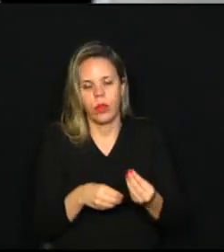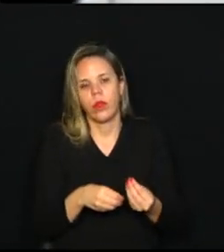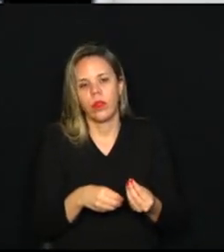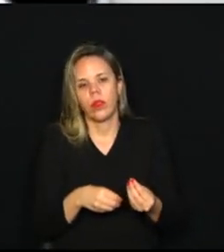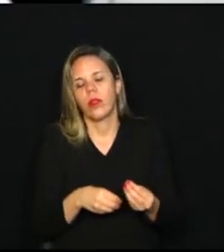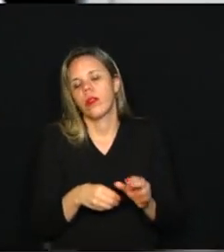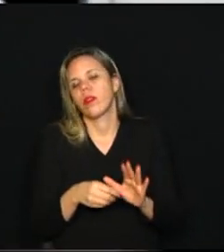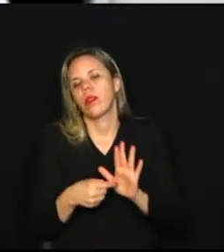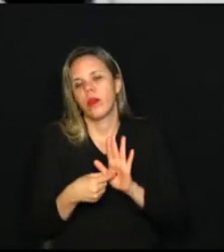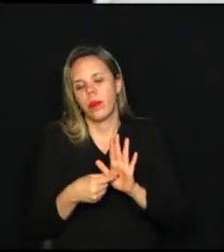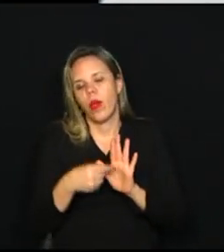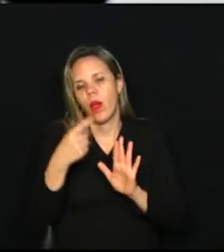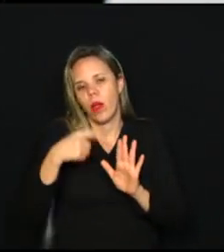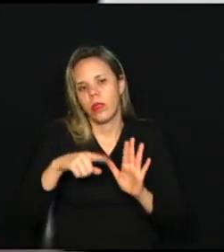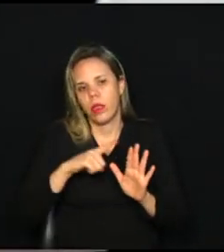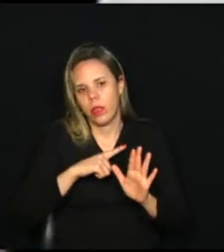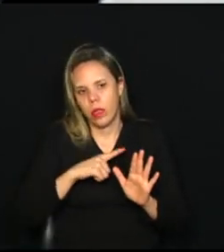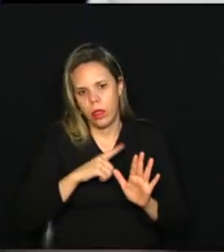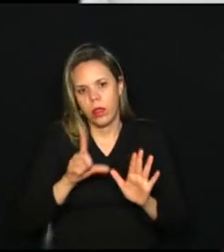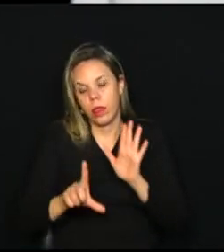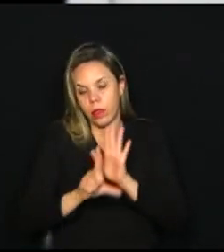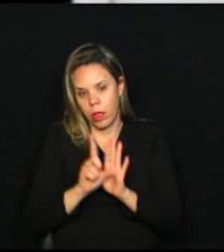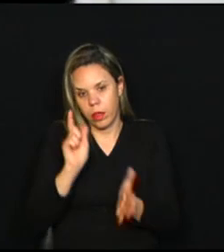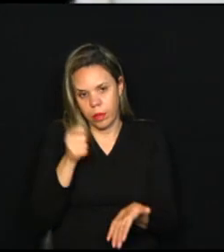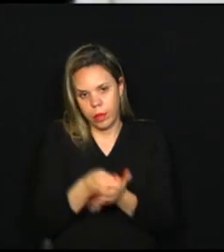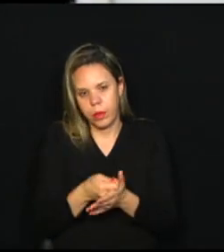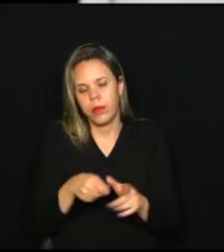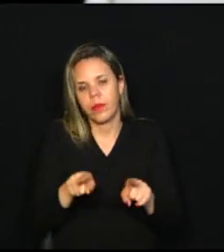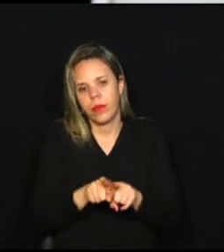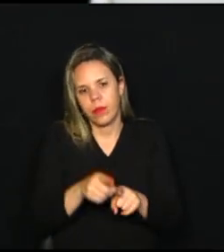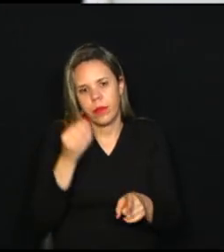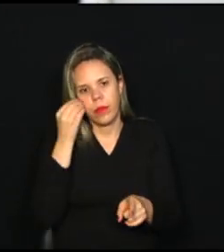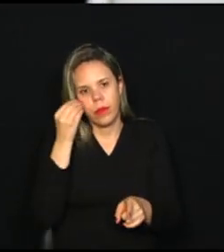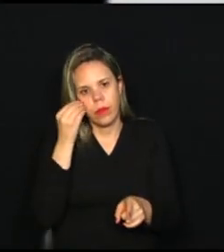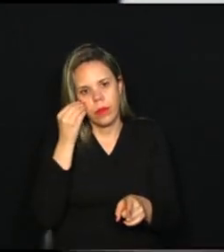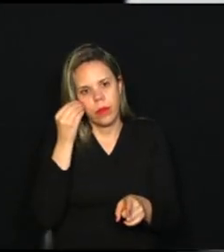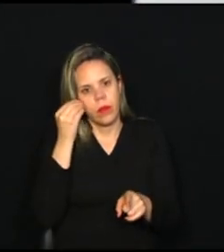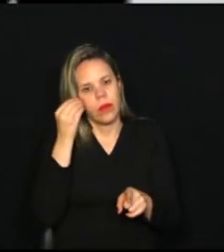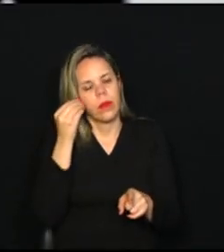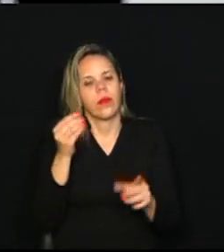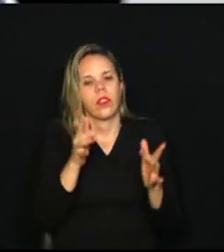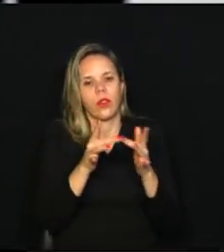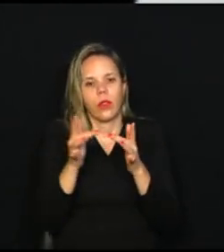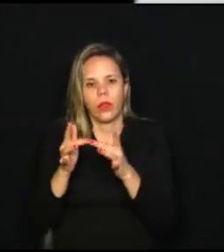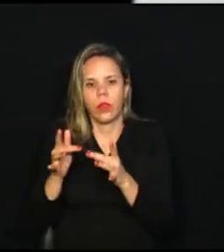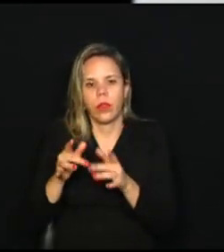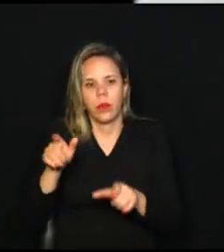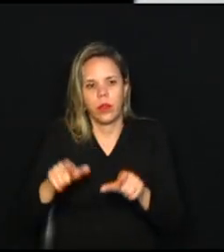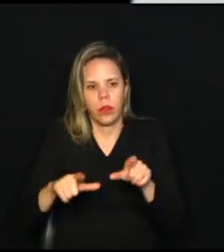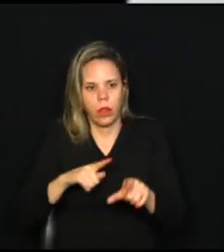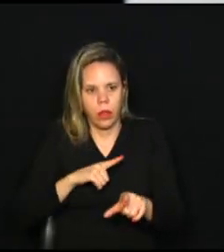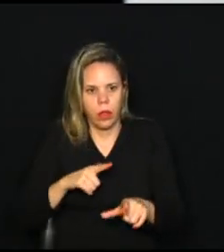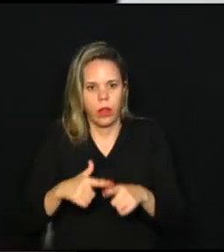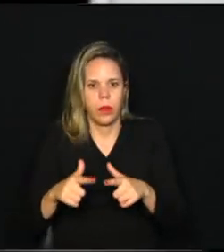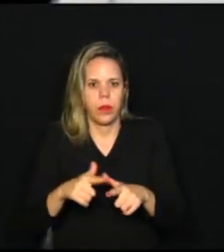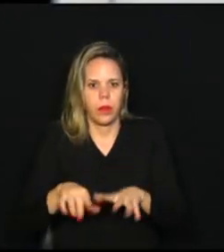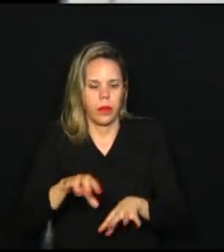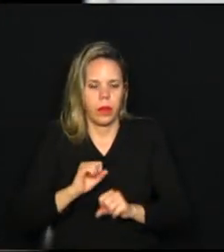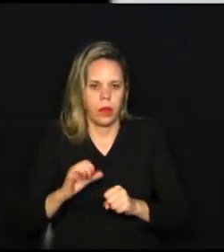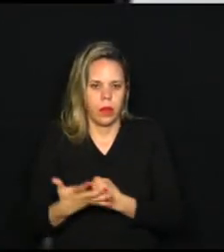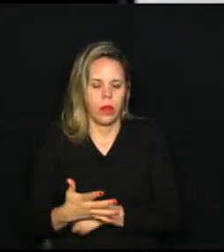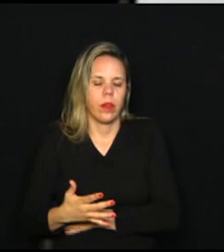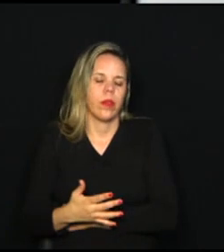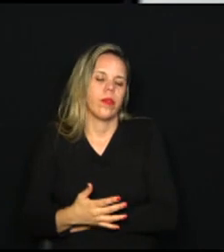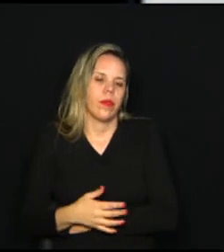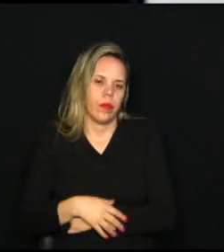lei, então isso já está garantido. E o critério epidemiológico, que é testar o contato com sintomas, né? E